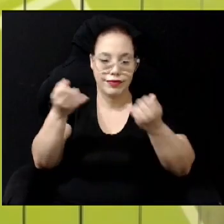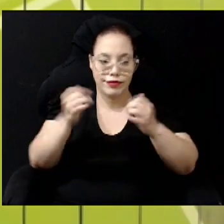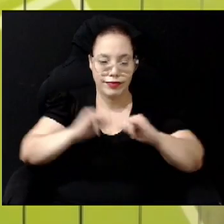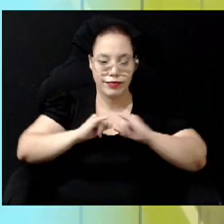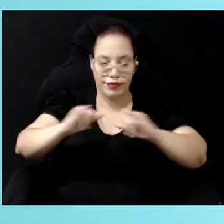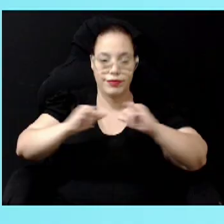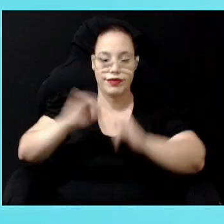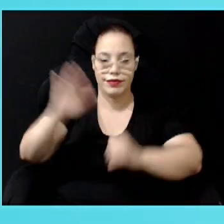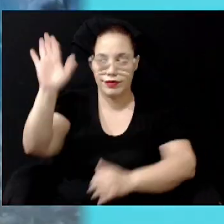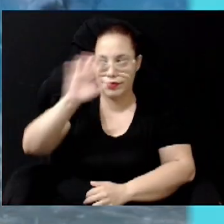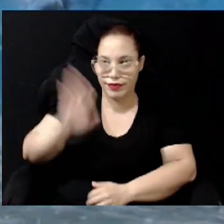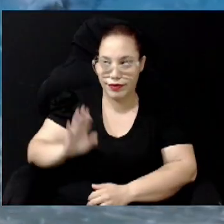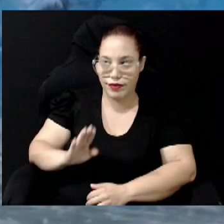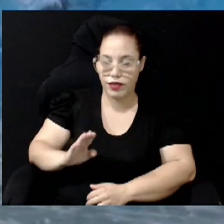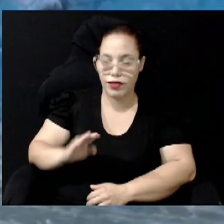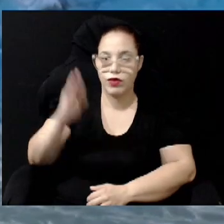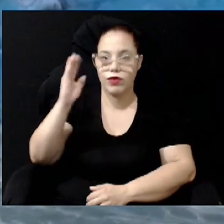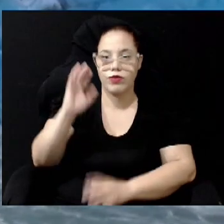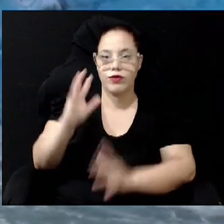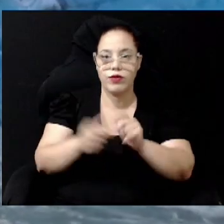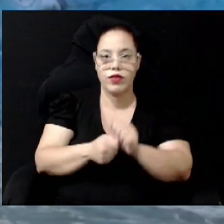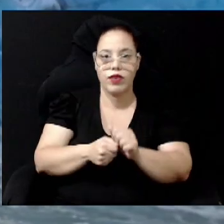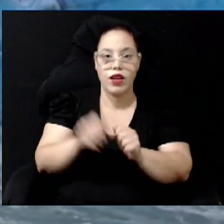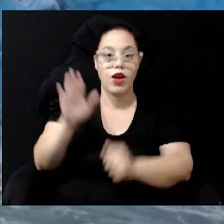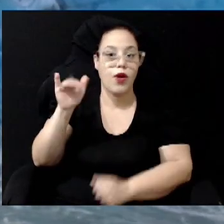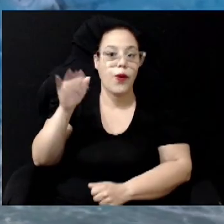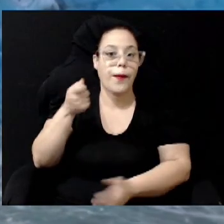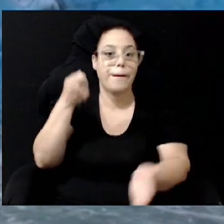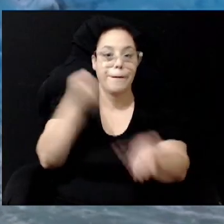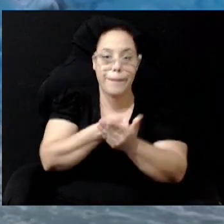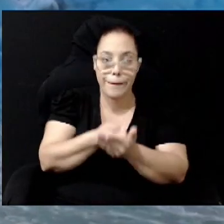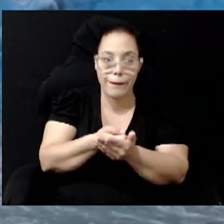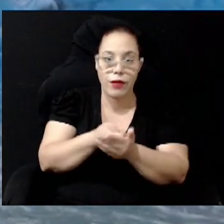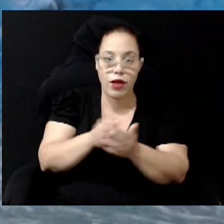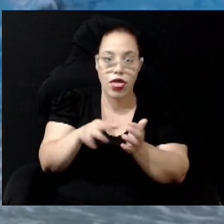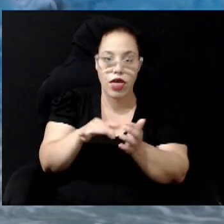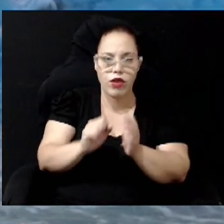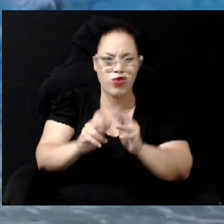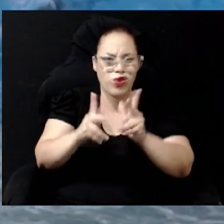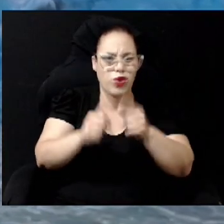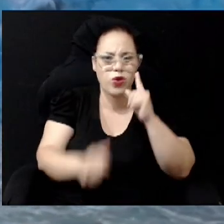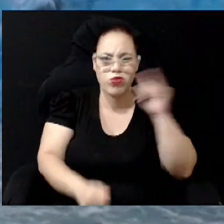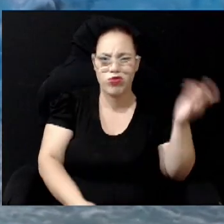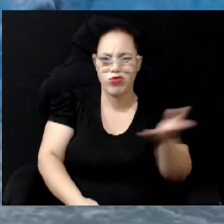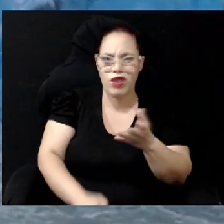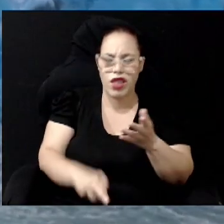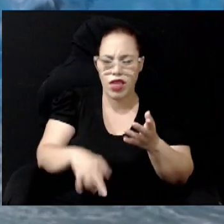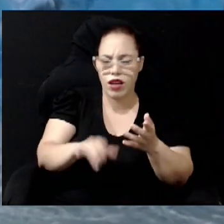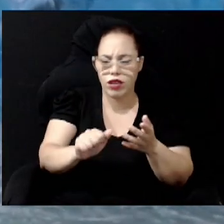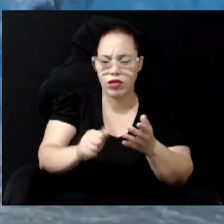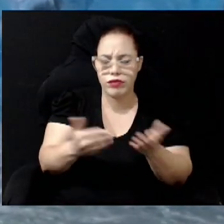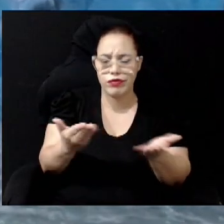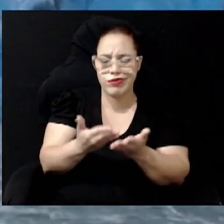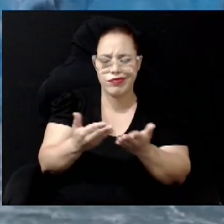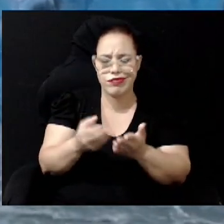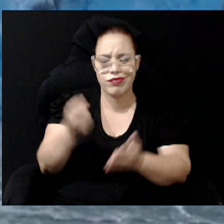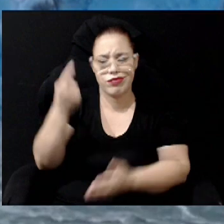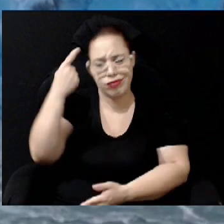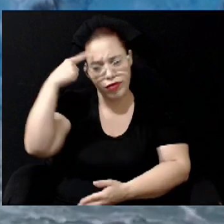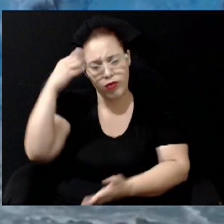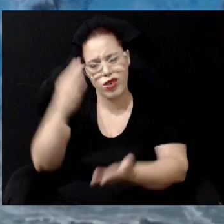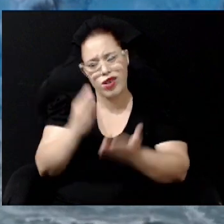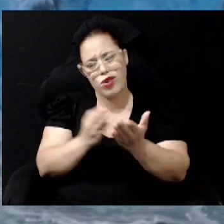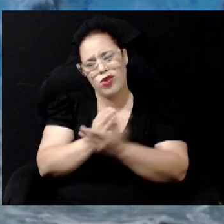do mundo. Cientistas afirmam que o derretimento total do gelo da Antártida já tem data para acontecer. Uma